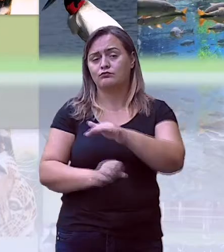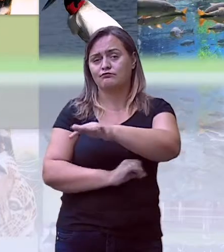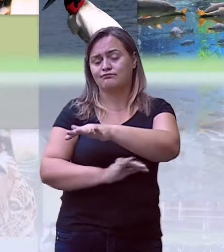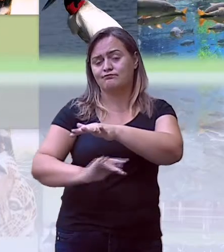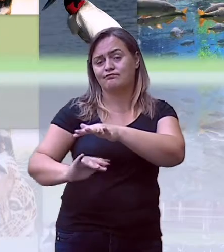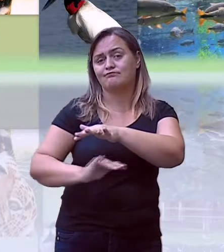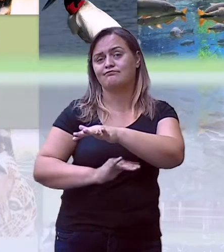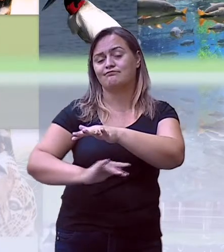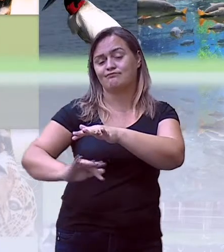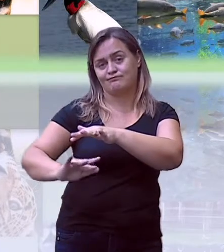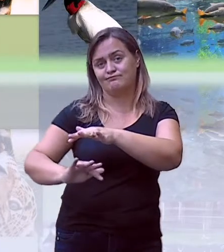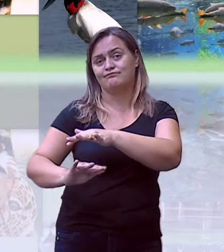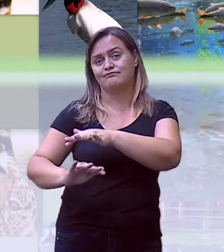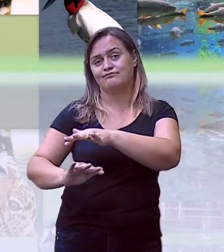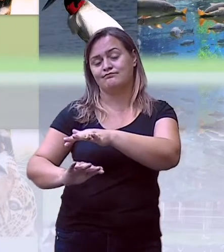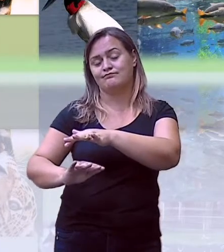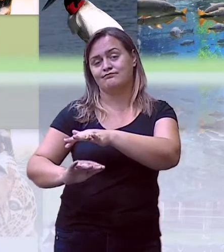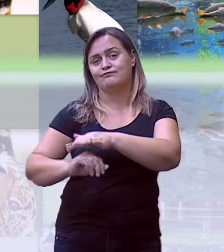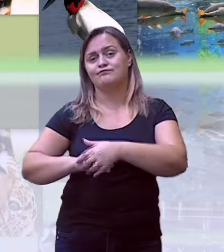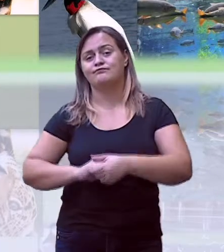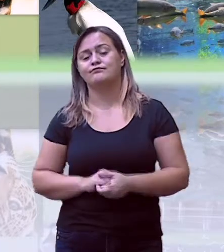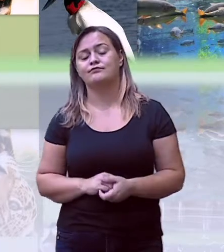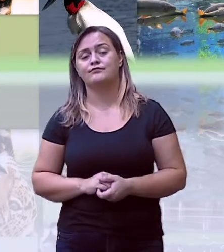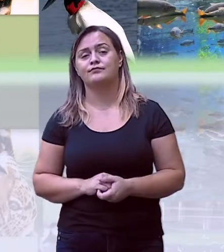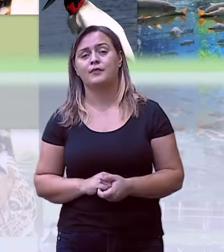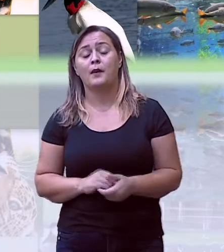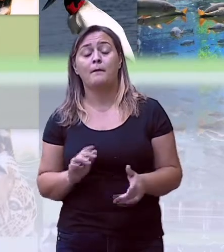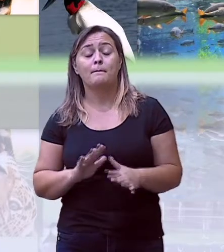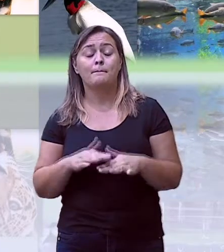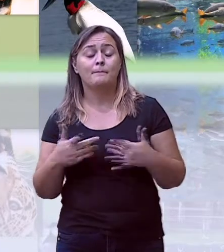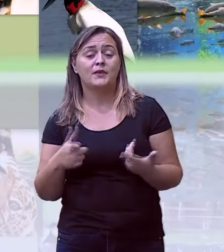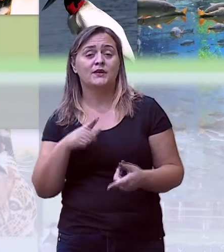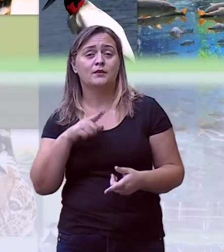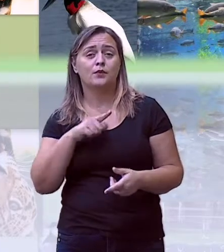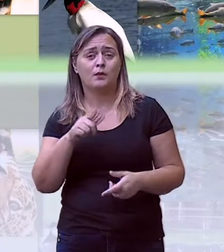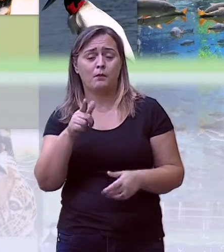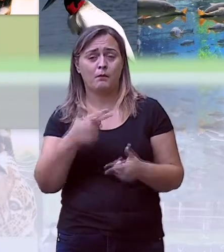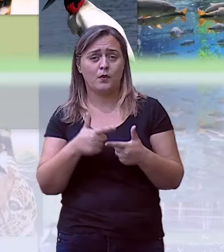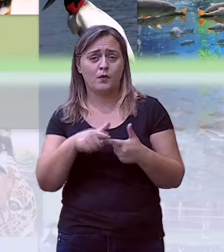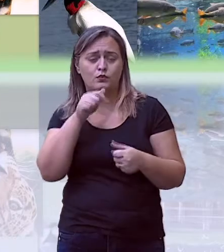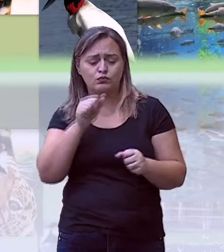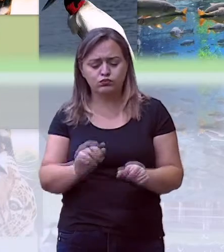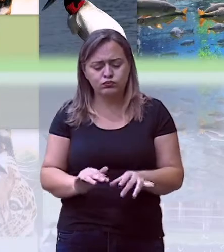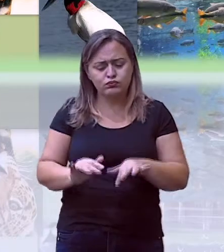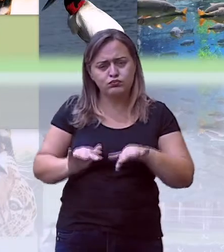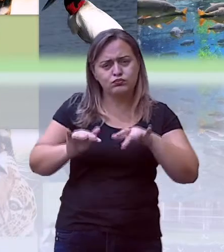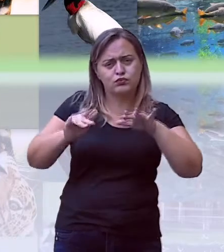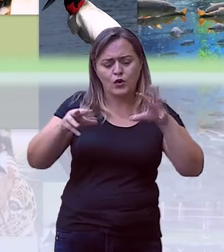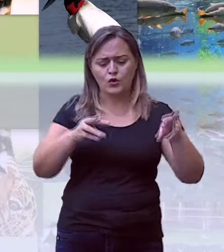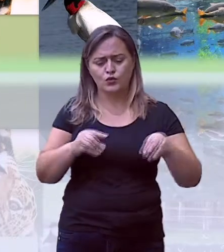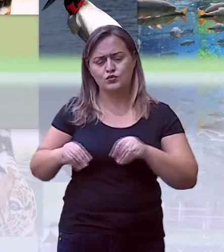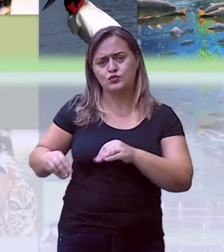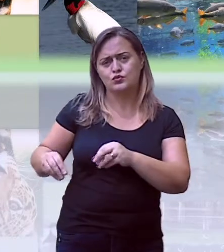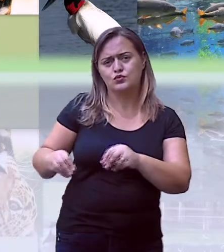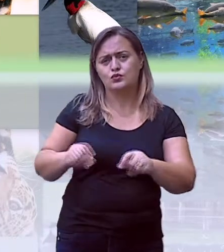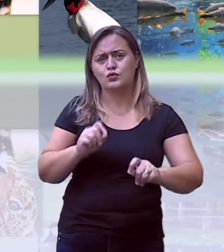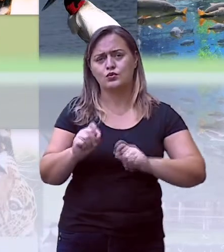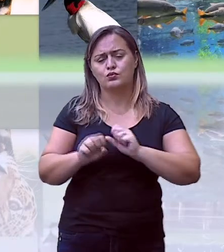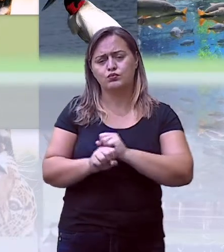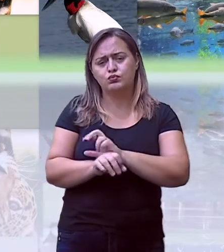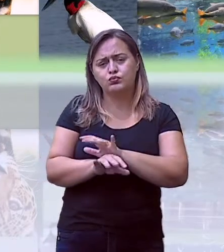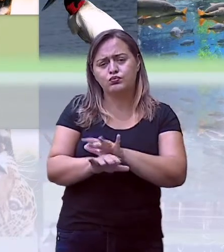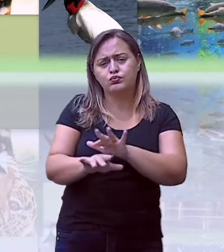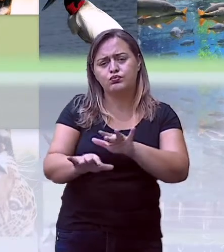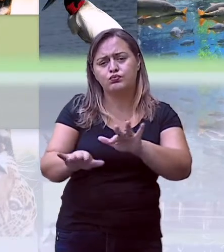variada, principalmente em função da inundação e do solo. Geralmente, elas estão distribuídas em